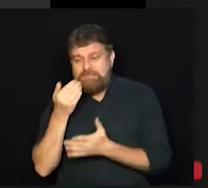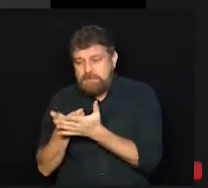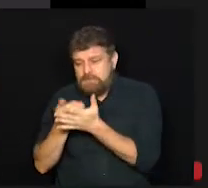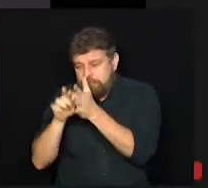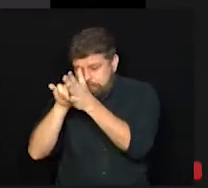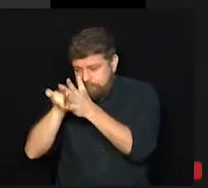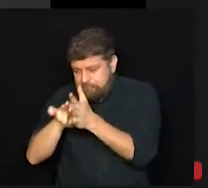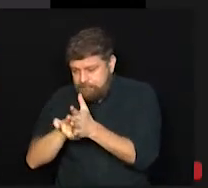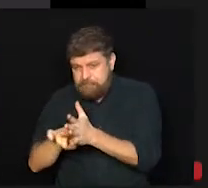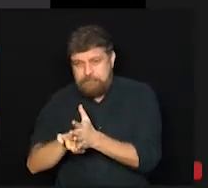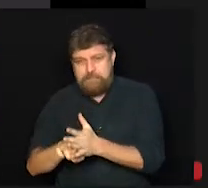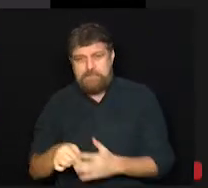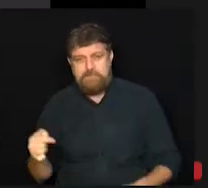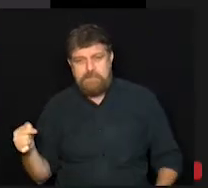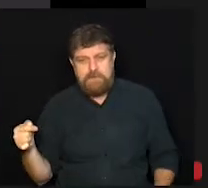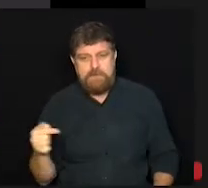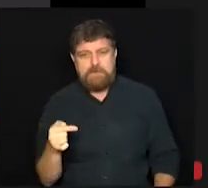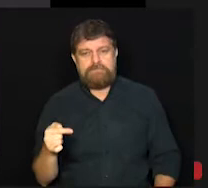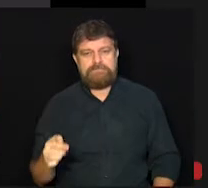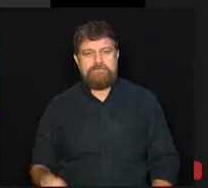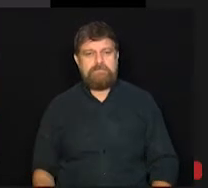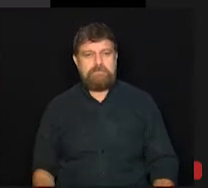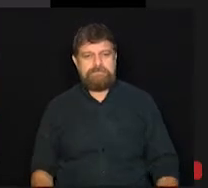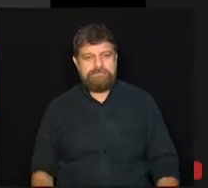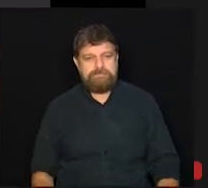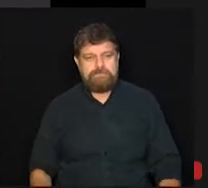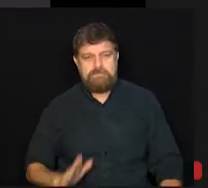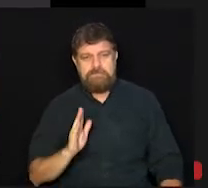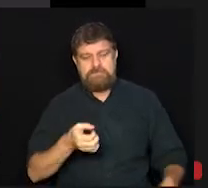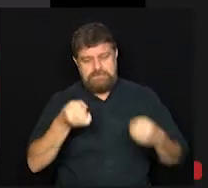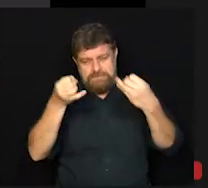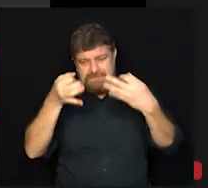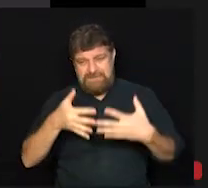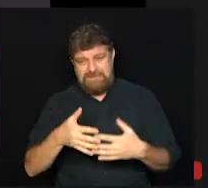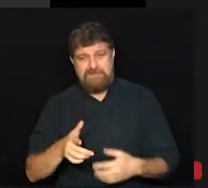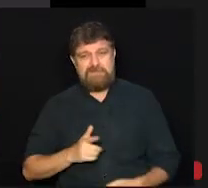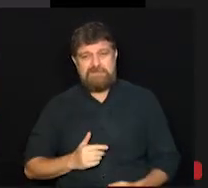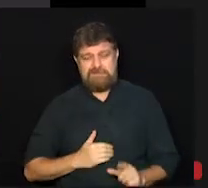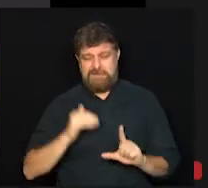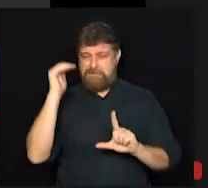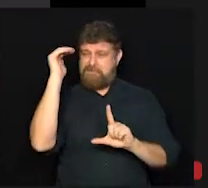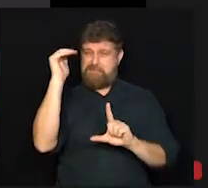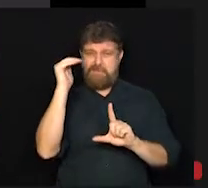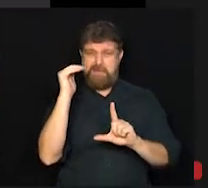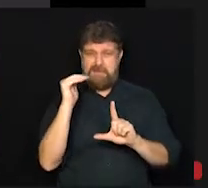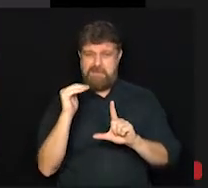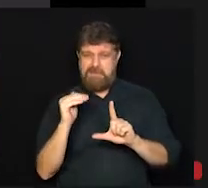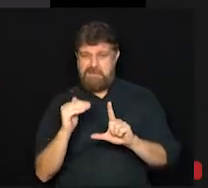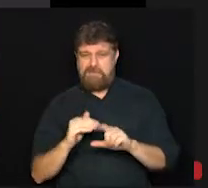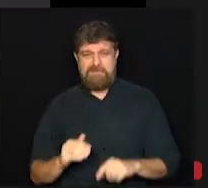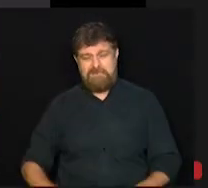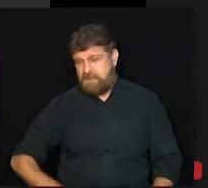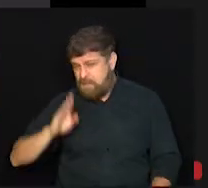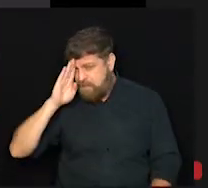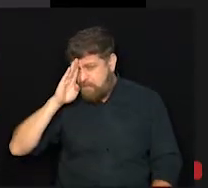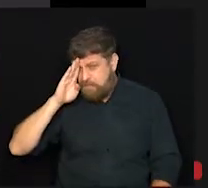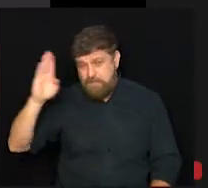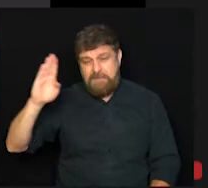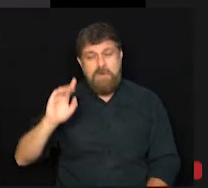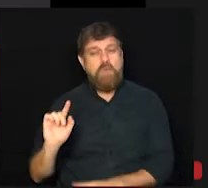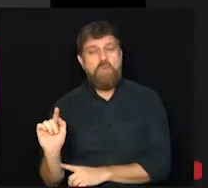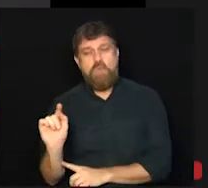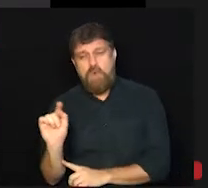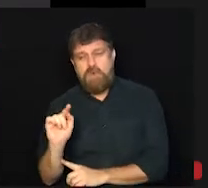considerada, assim, como eu já disse, ela está bem ranqueada, mas mais do que isso, nós